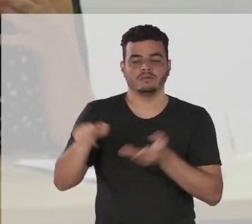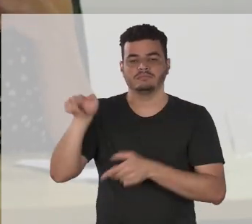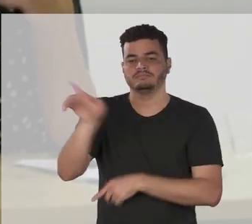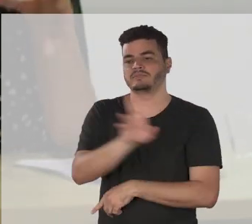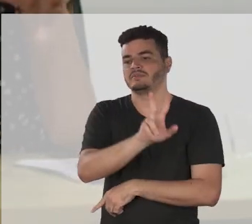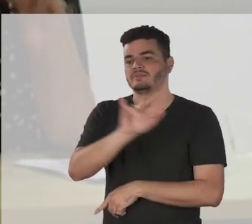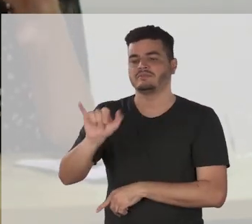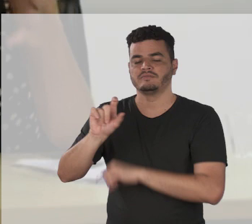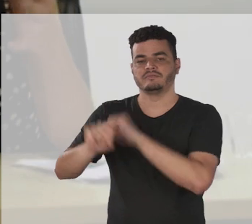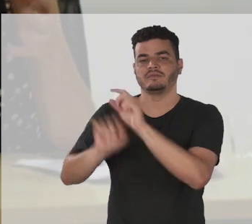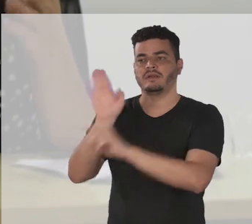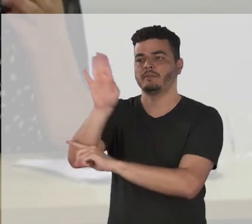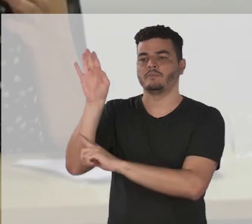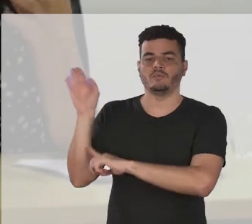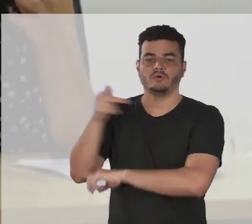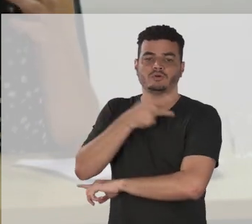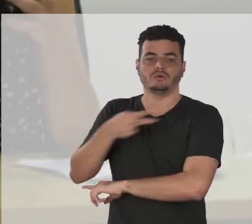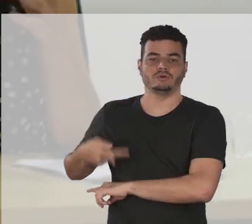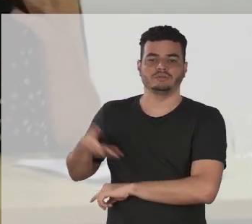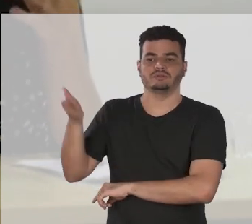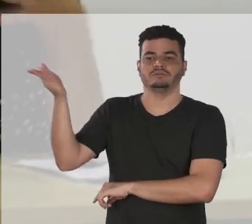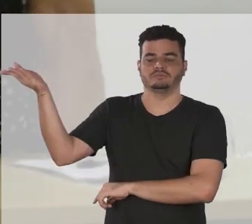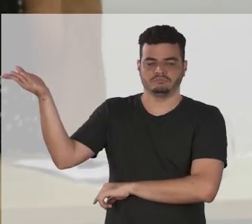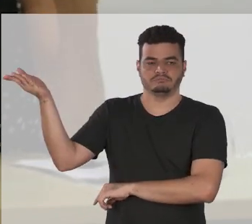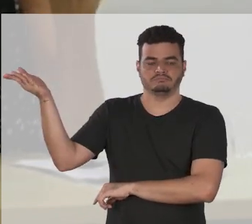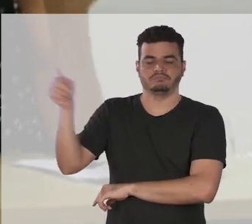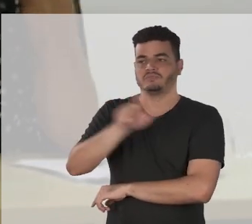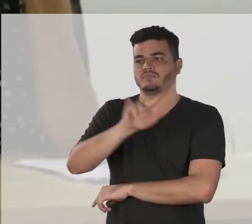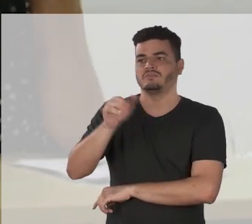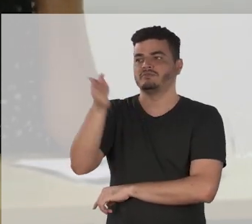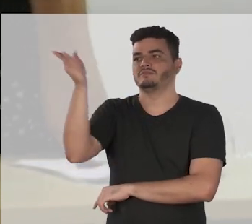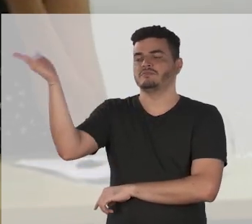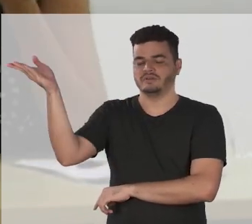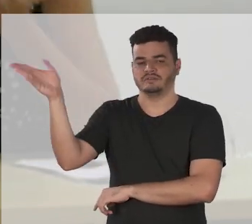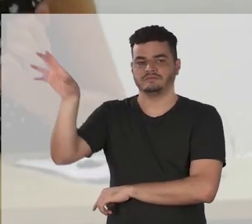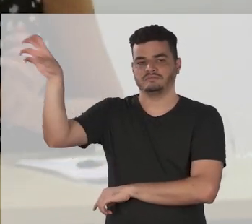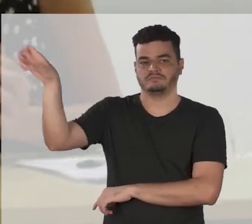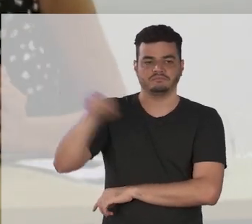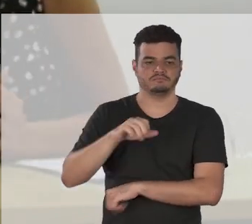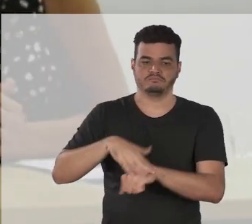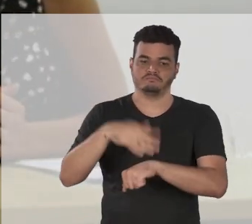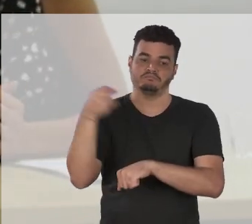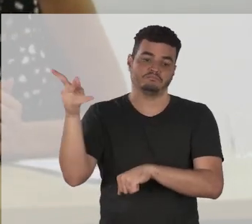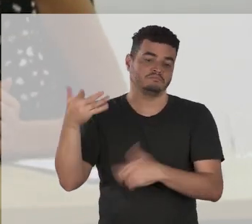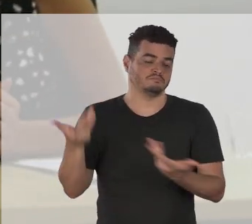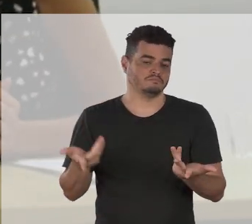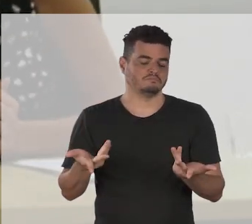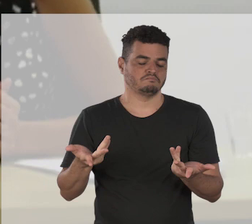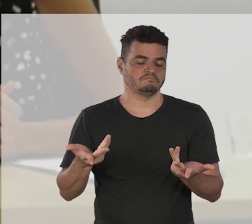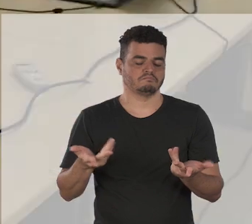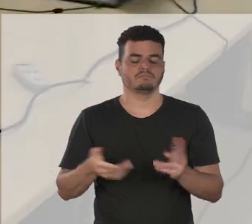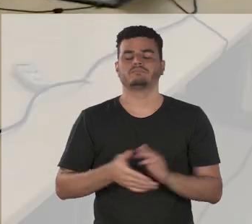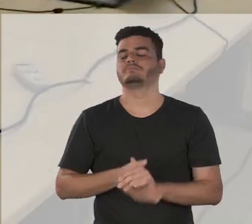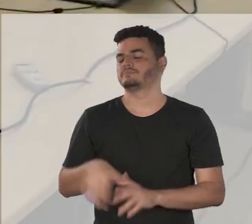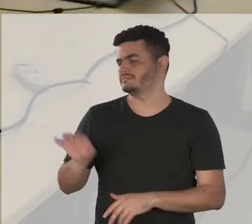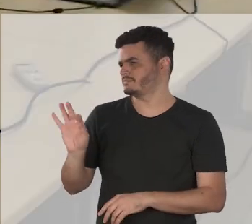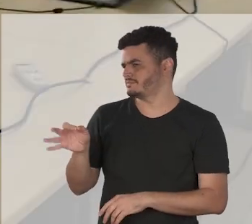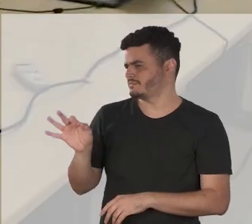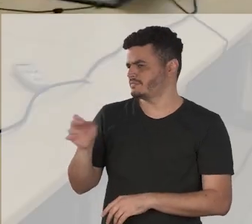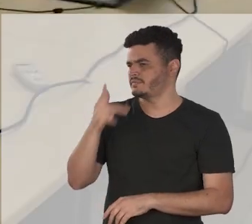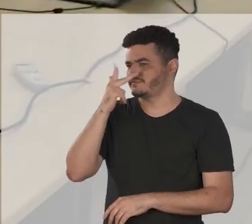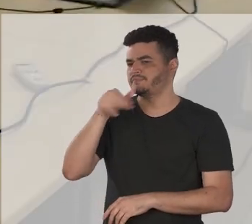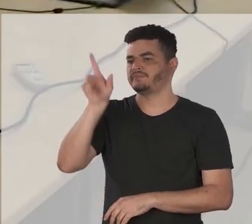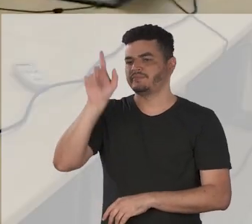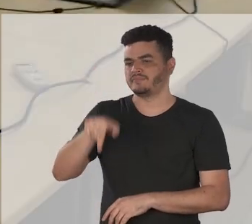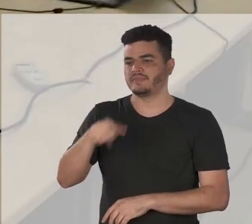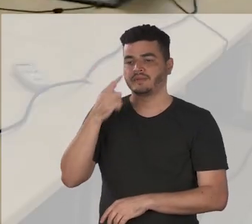uma biblioteca pública. Isso me parece que é um lugar aliado, né, tanto para futuros docentes e para os professores. O espaço